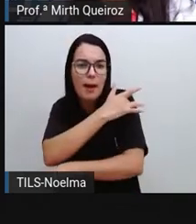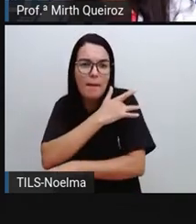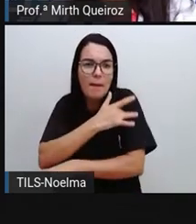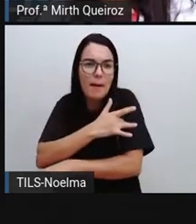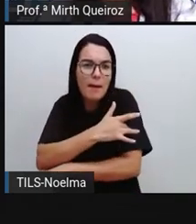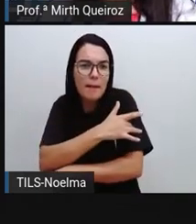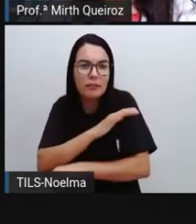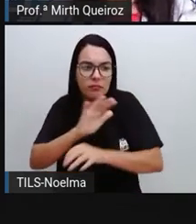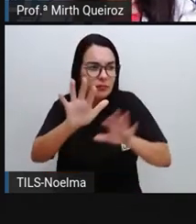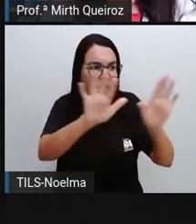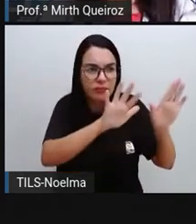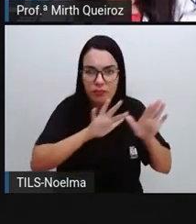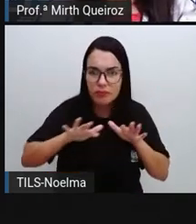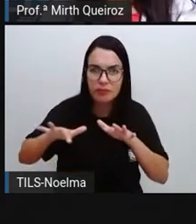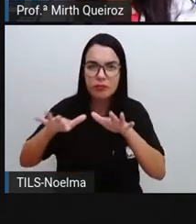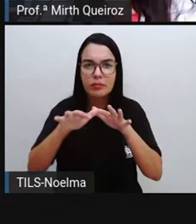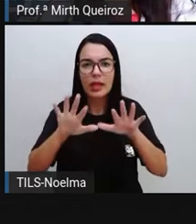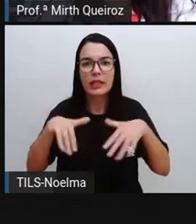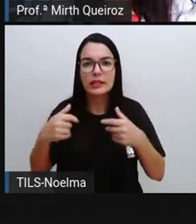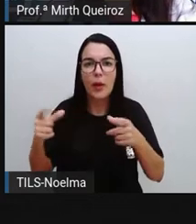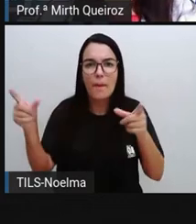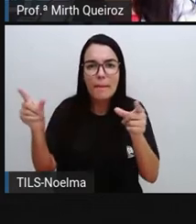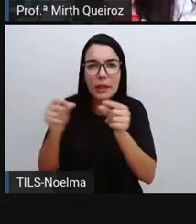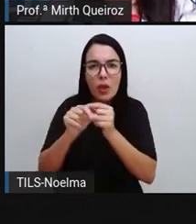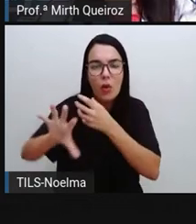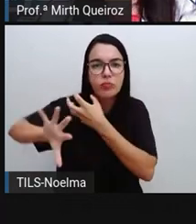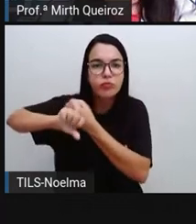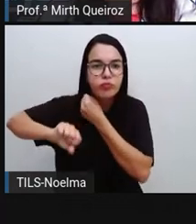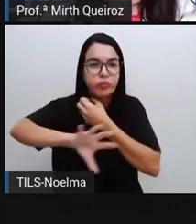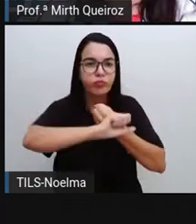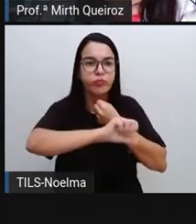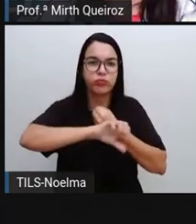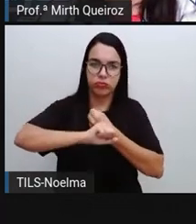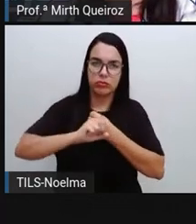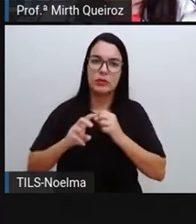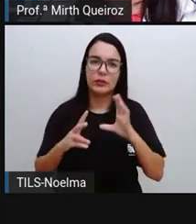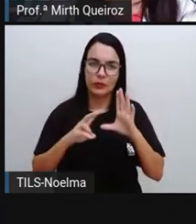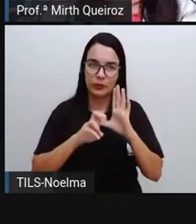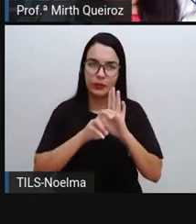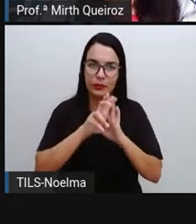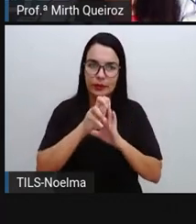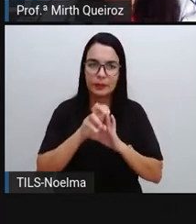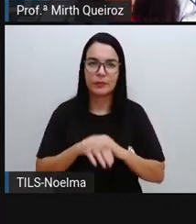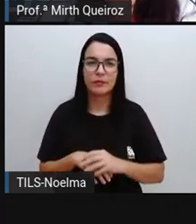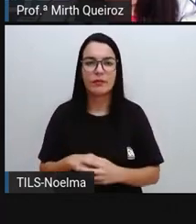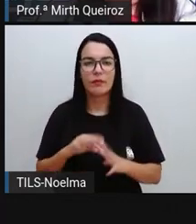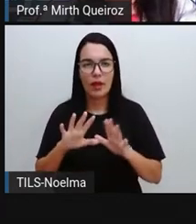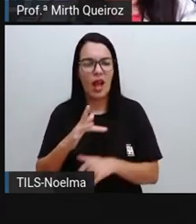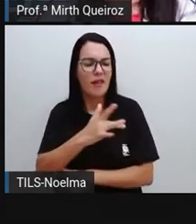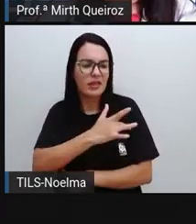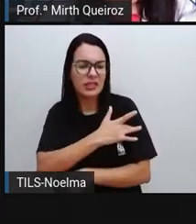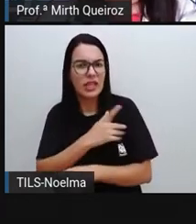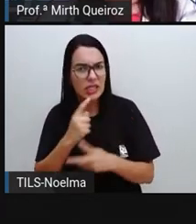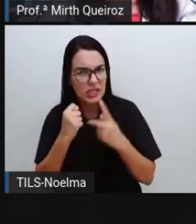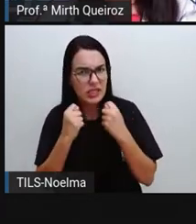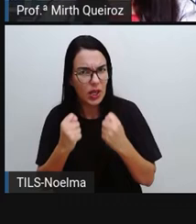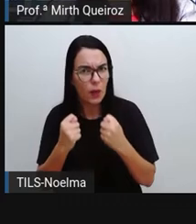neste caso, a menor contaminação e transmissão do vírus. A vacina, ela é